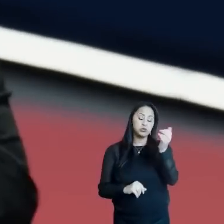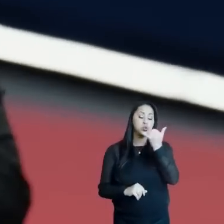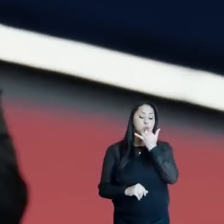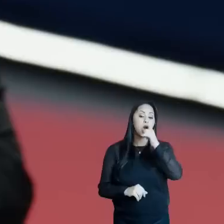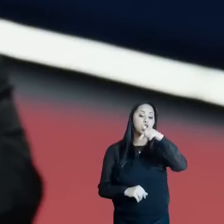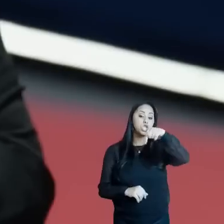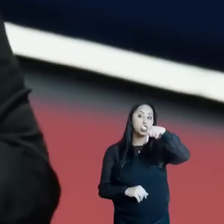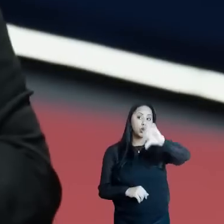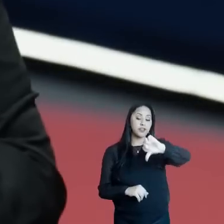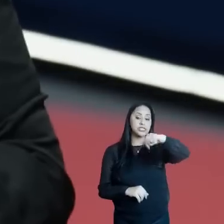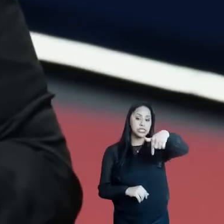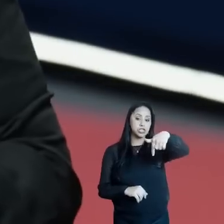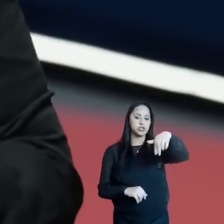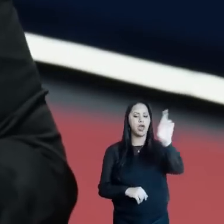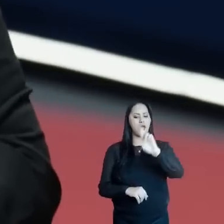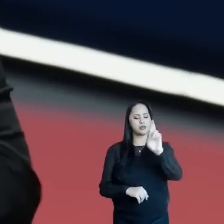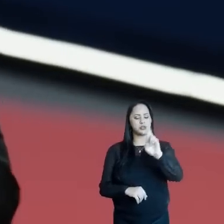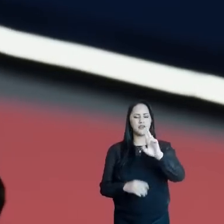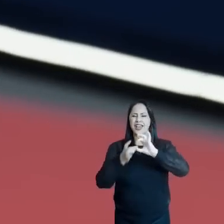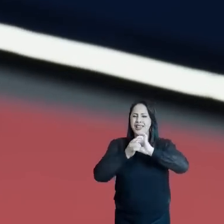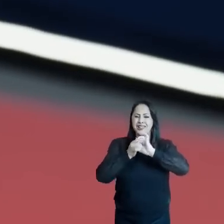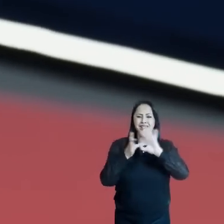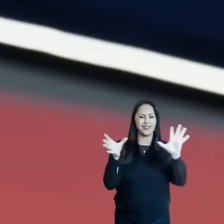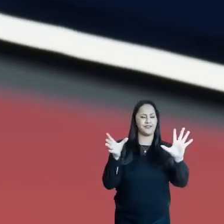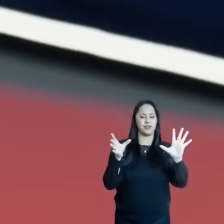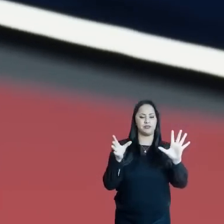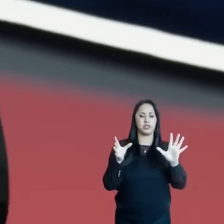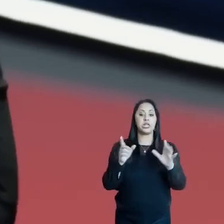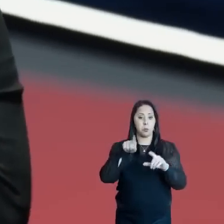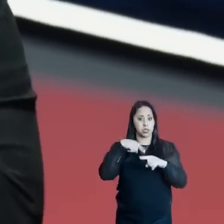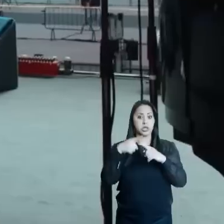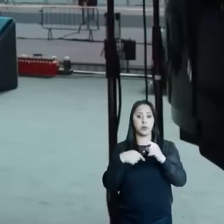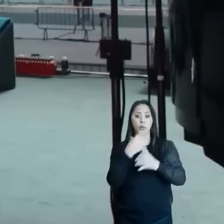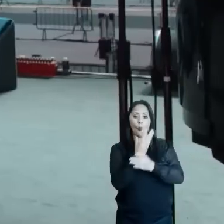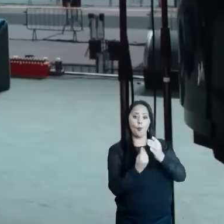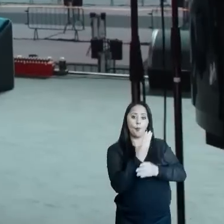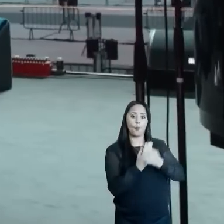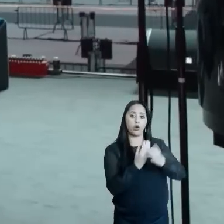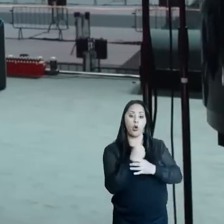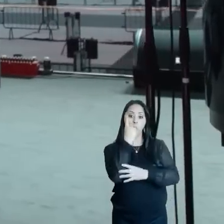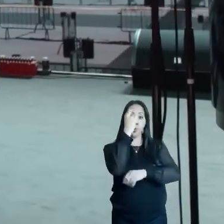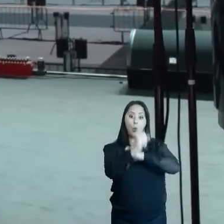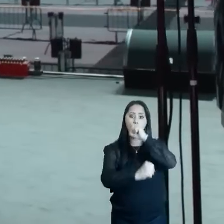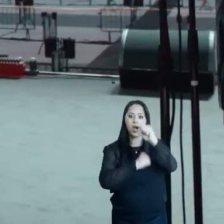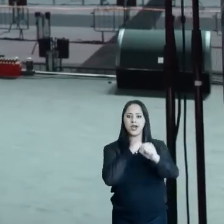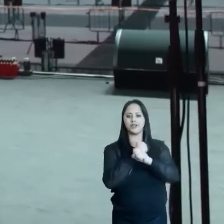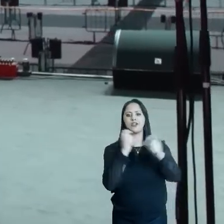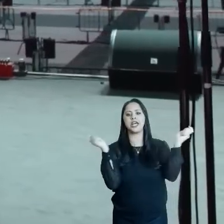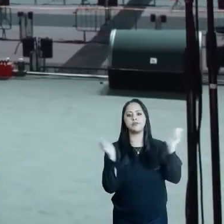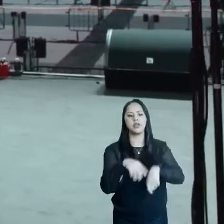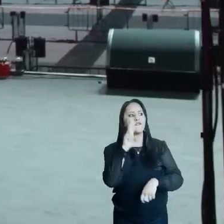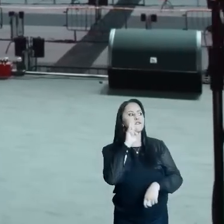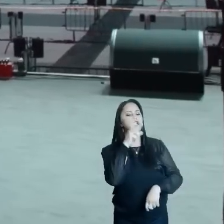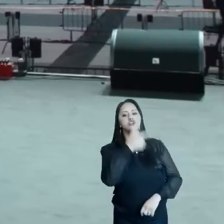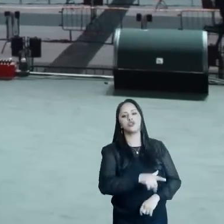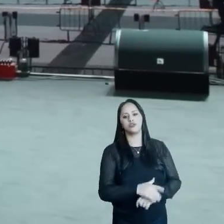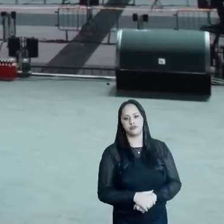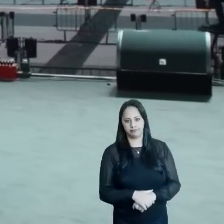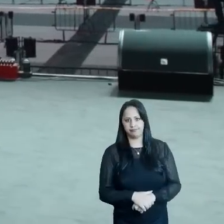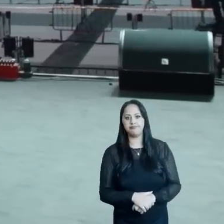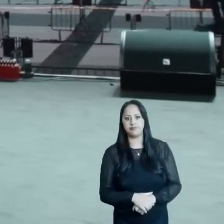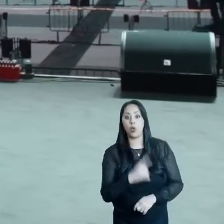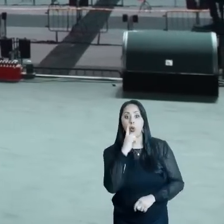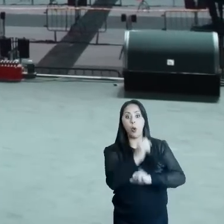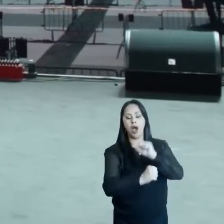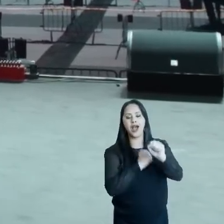ter acesso a tudo e fica liberado o acesso, fica gravado durante 1 ano. Por que que você tem que comprar a Kaiser? Se você